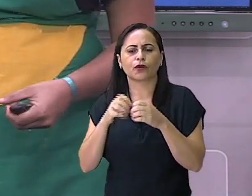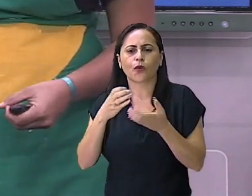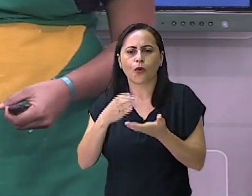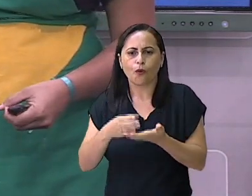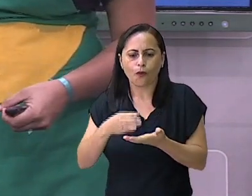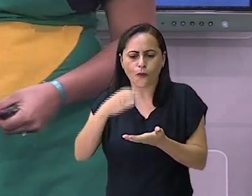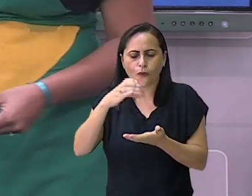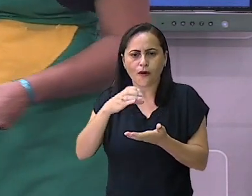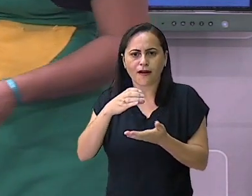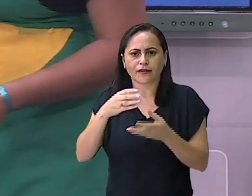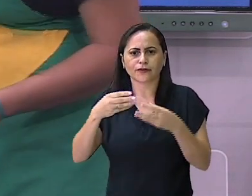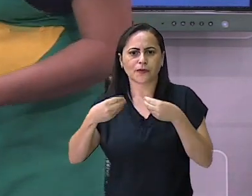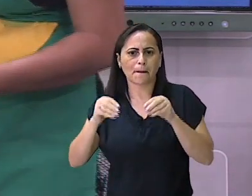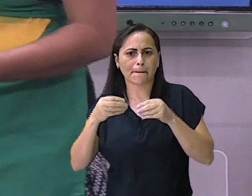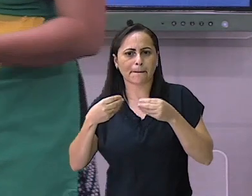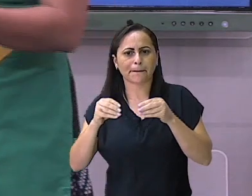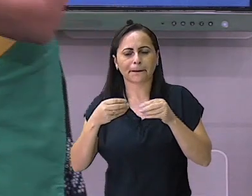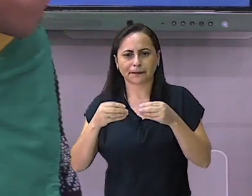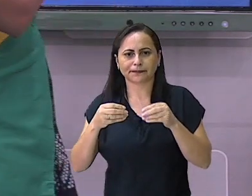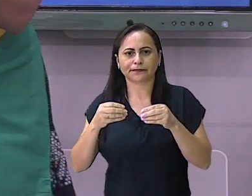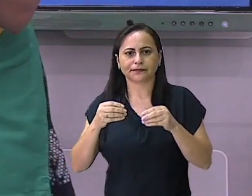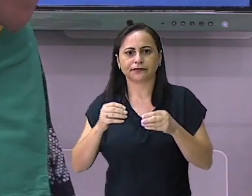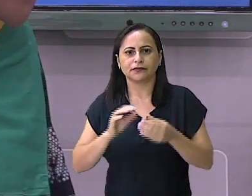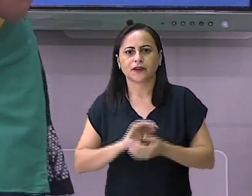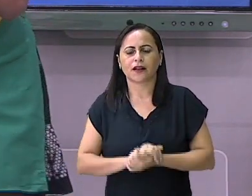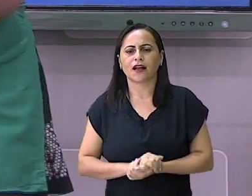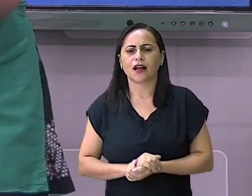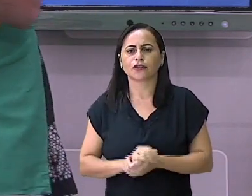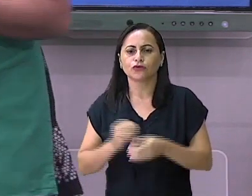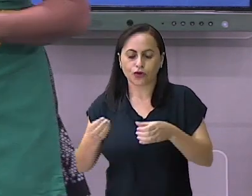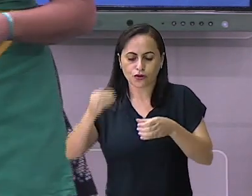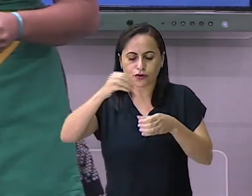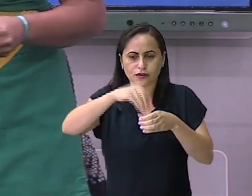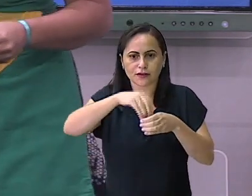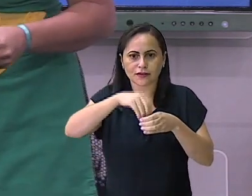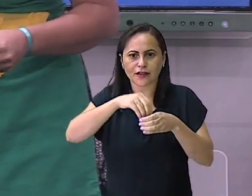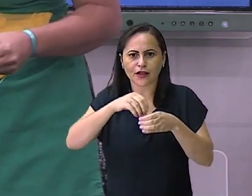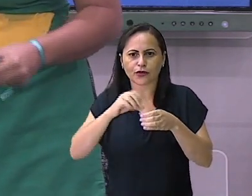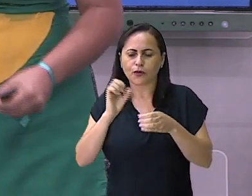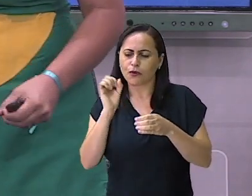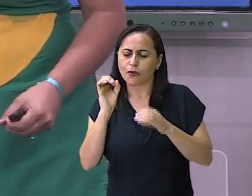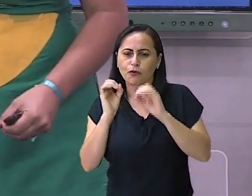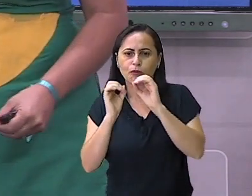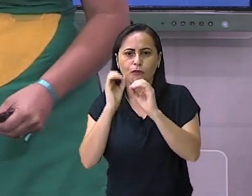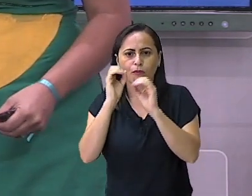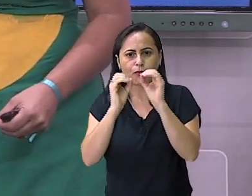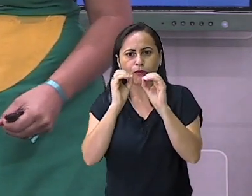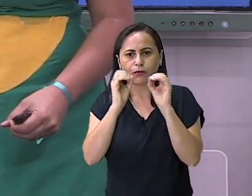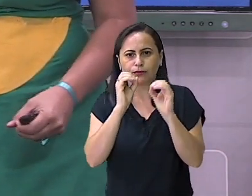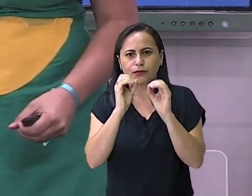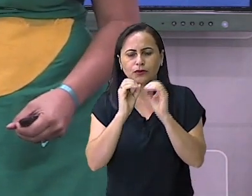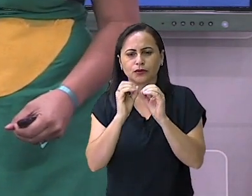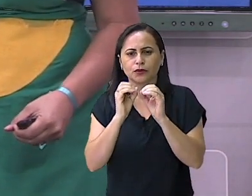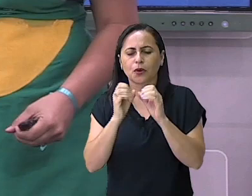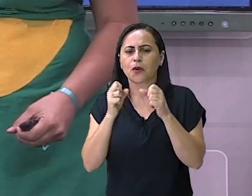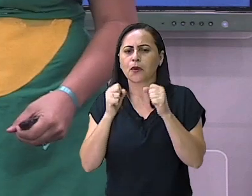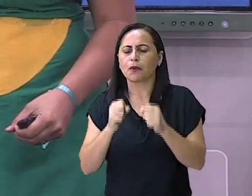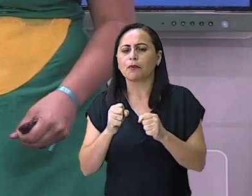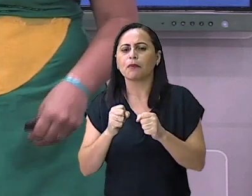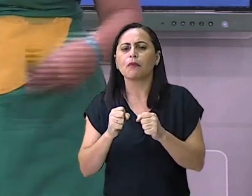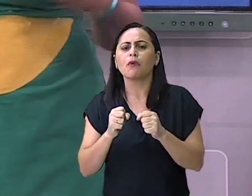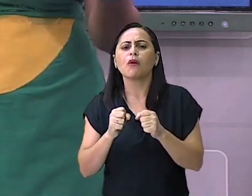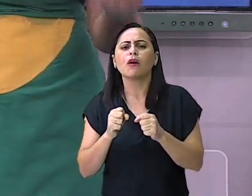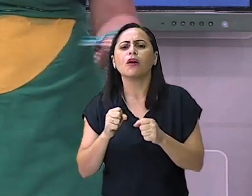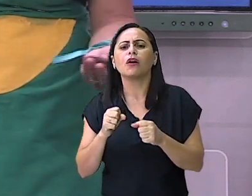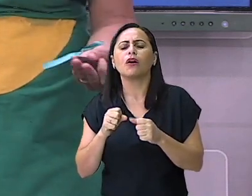litro descartado, não é mesmo, professora Karina? Mesmo. E aqui dentro tem algumas bolinhas que podem ser